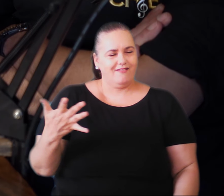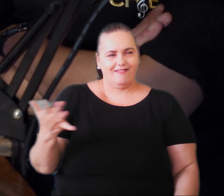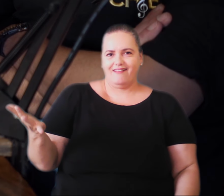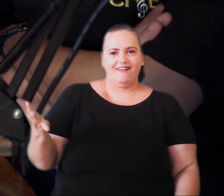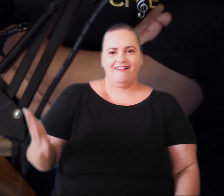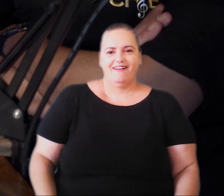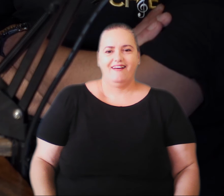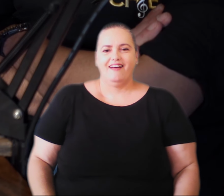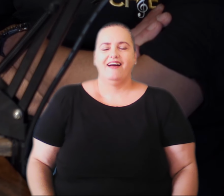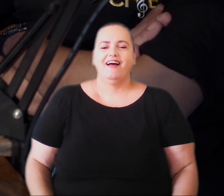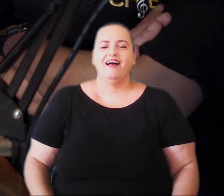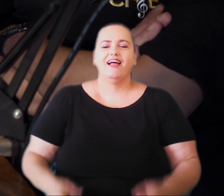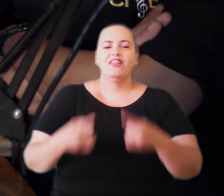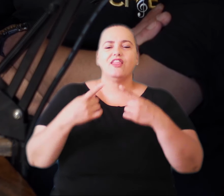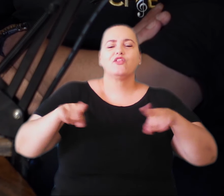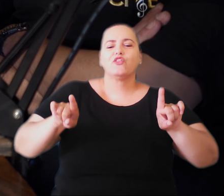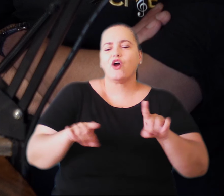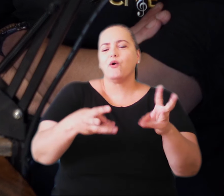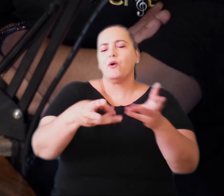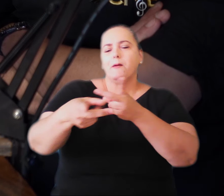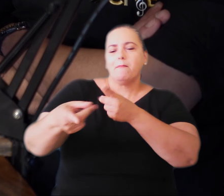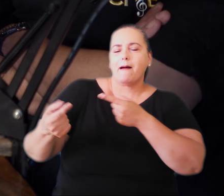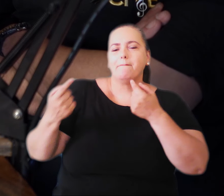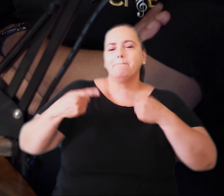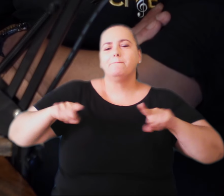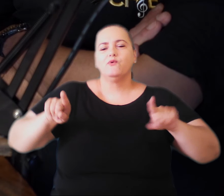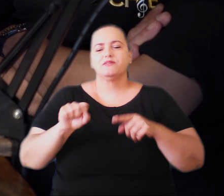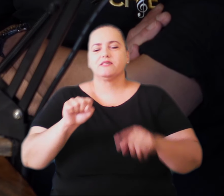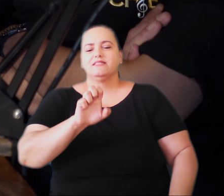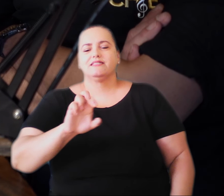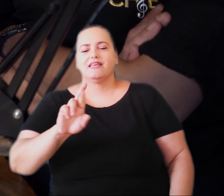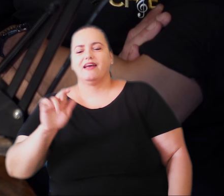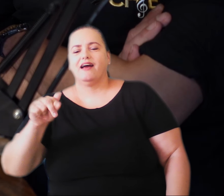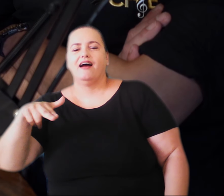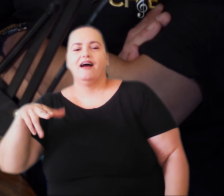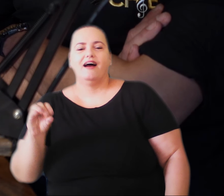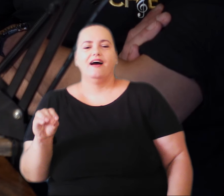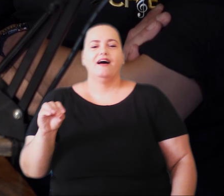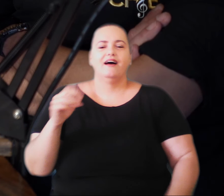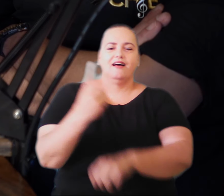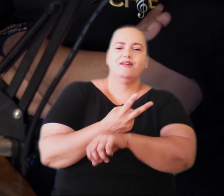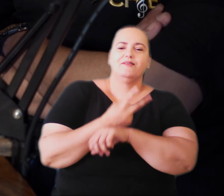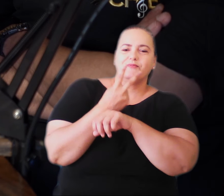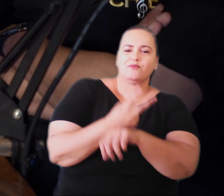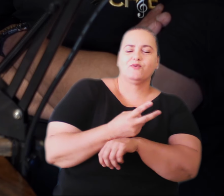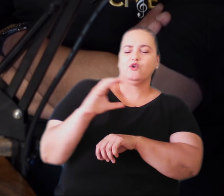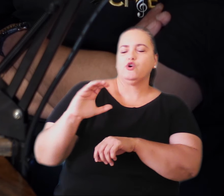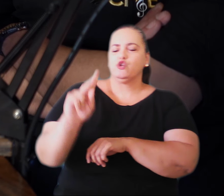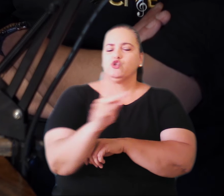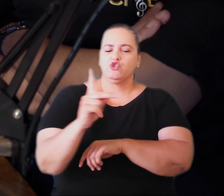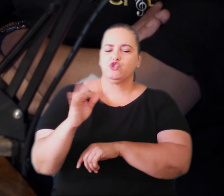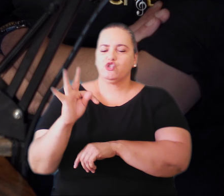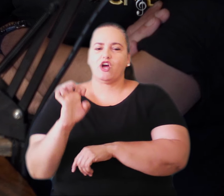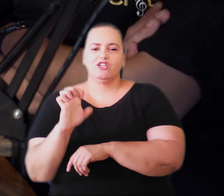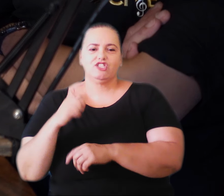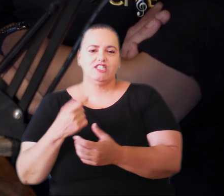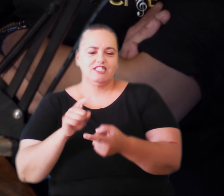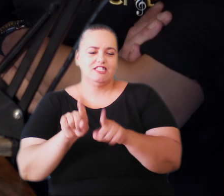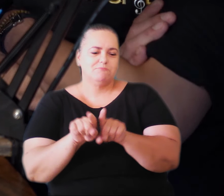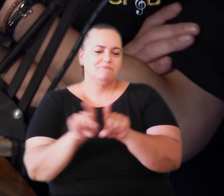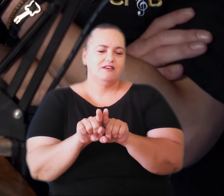eu toco umas quantas músicas, doutor, dos Serranos. Sim. E procuro tocar um shot que vocês gravaram ali,